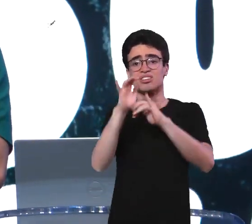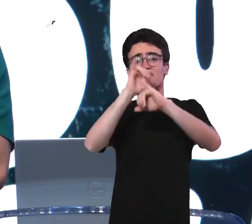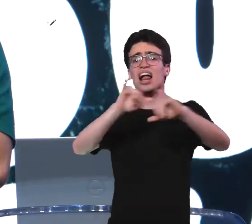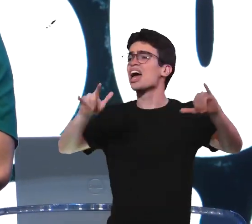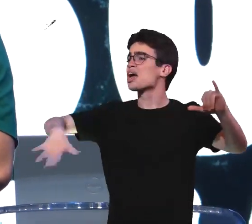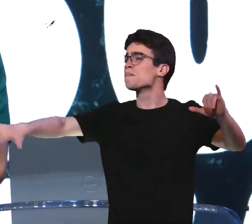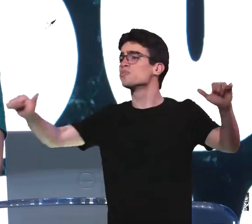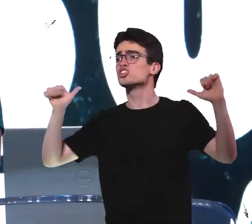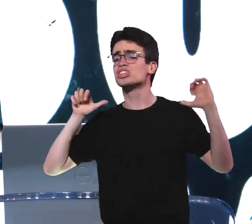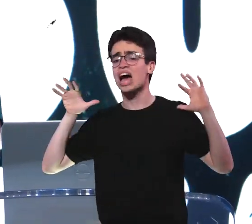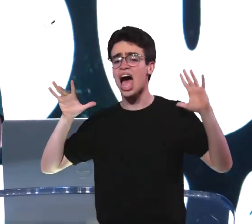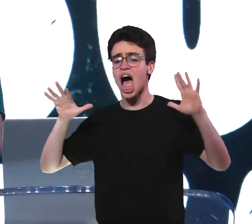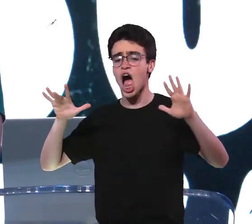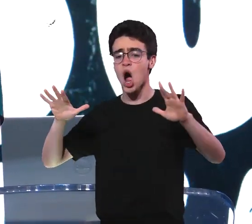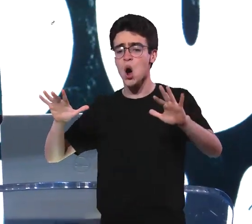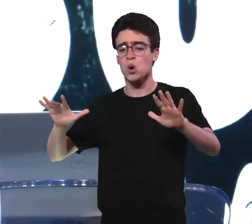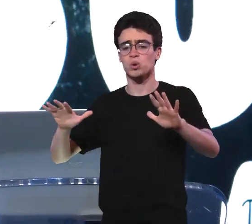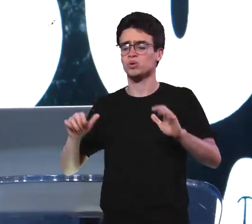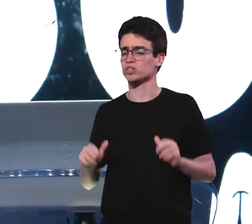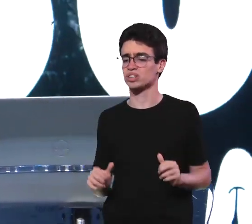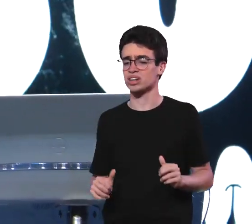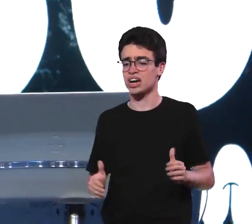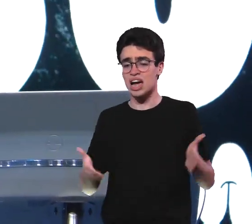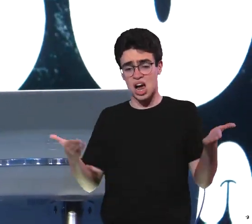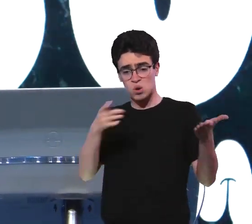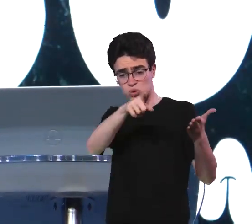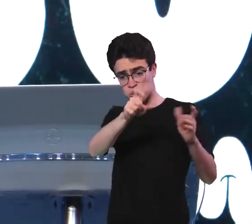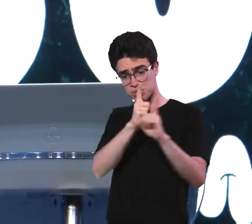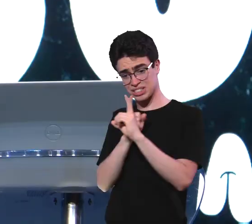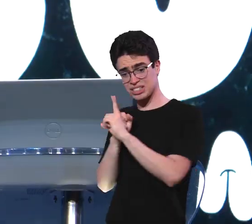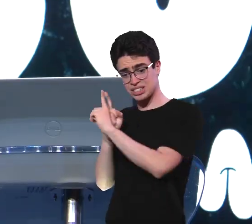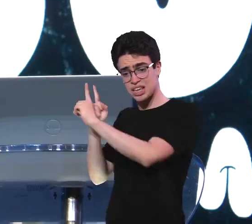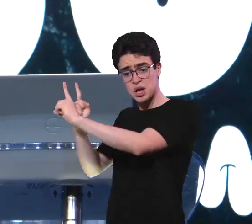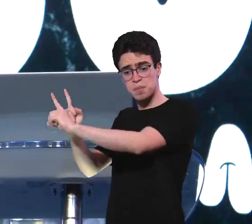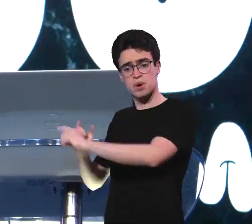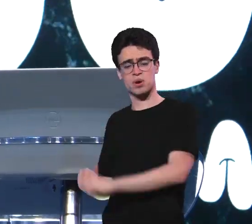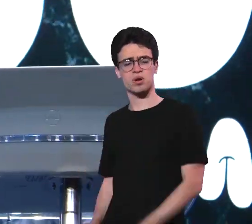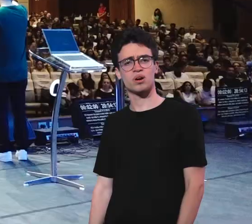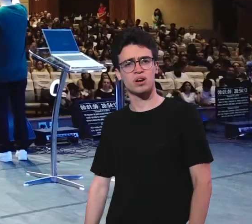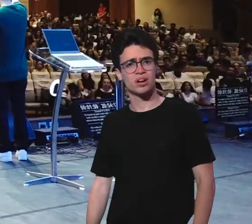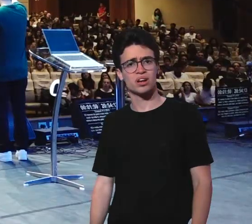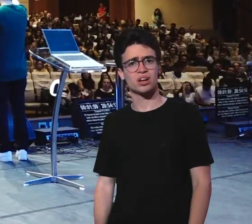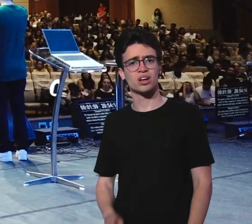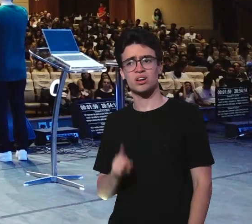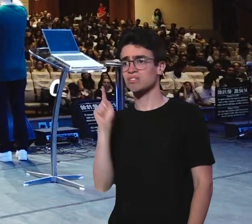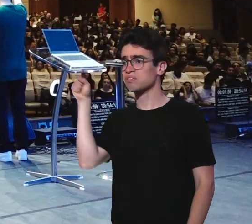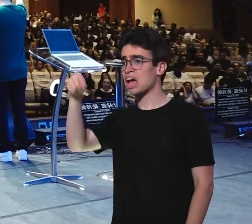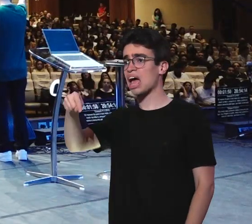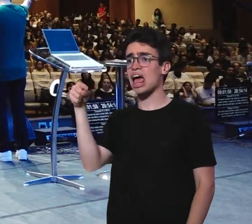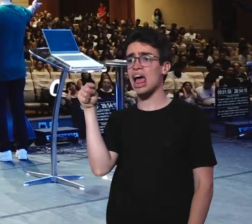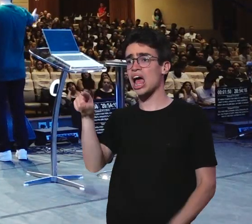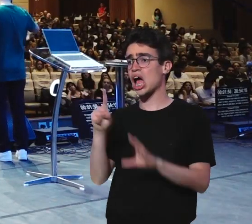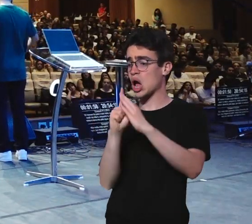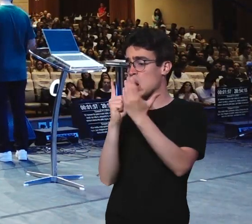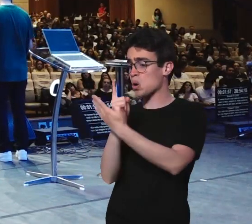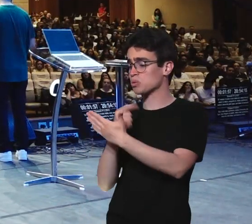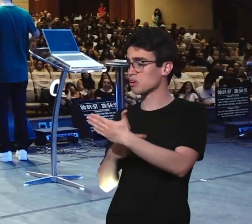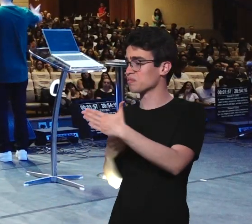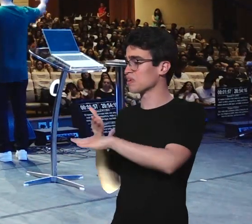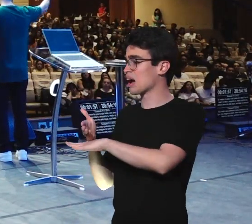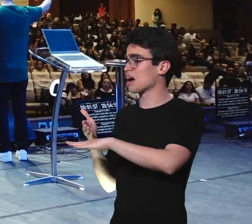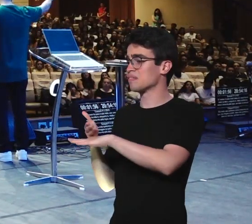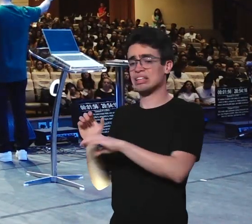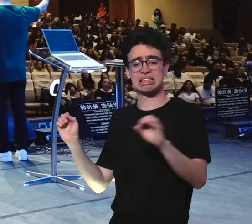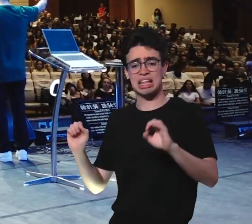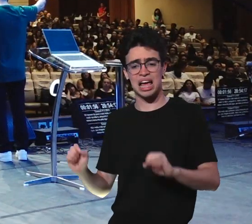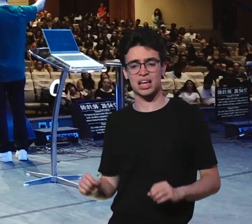multidão, está na hora de ser discípulo. Chega de vir no culto e não se envolver. Eu gosto